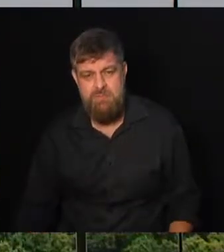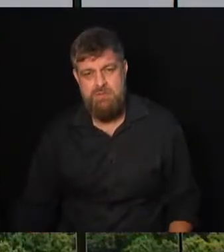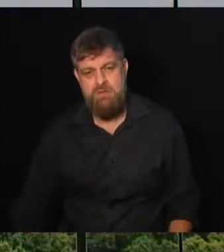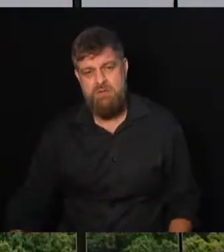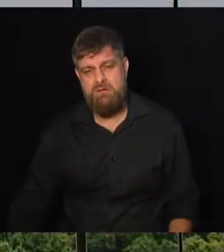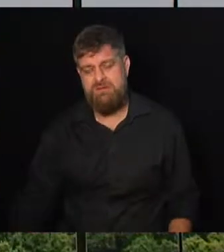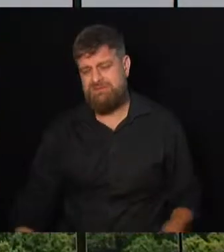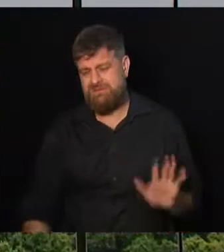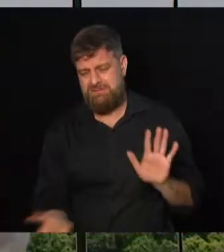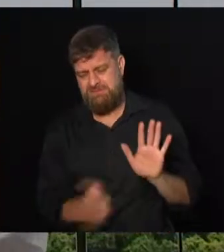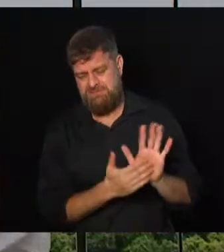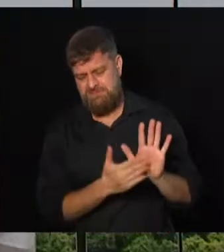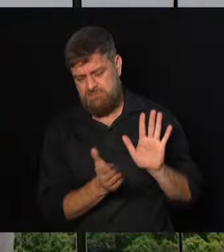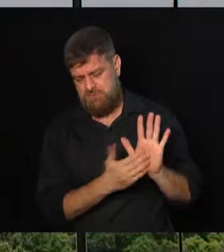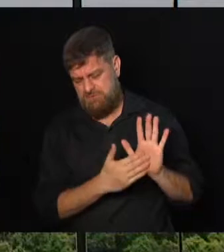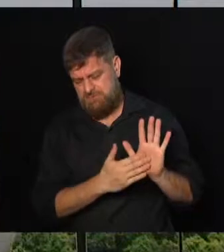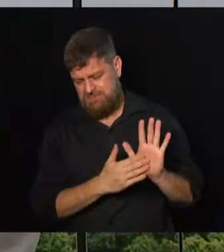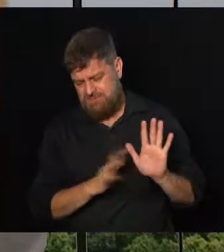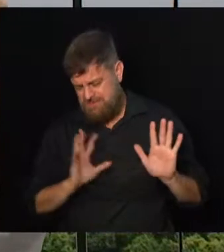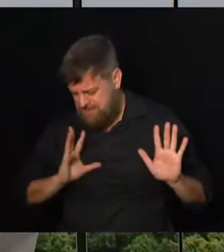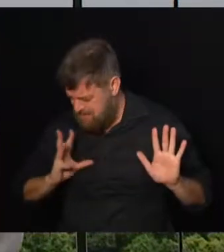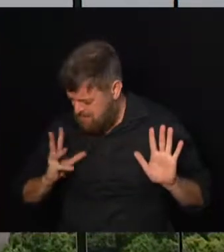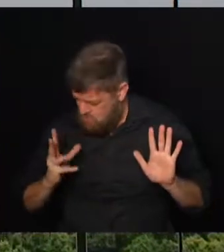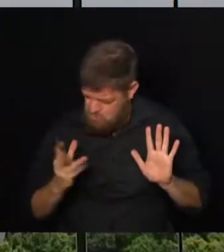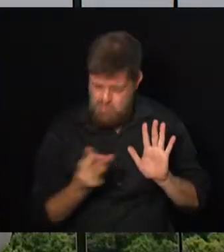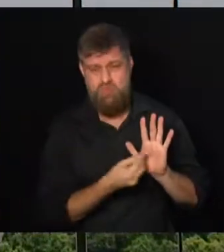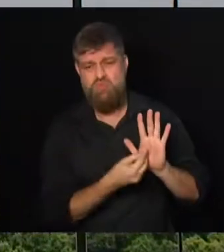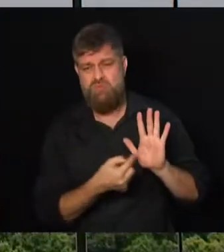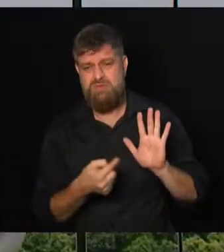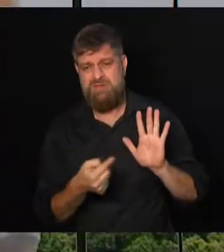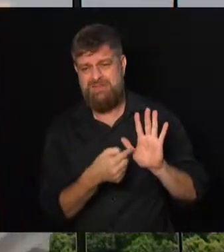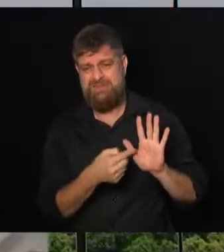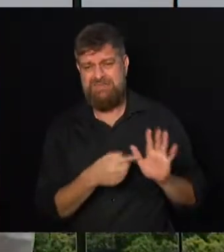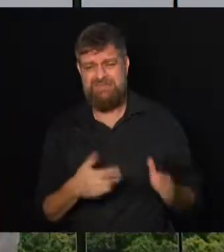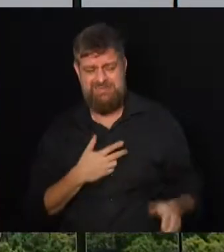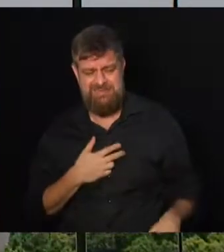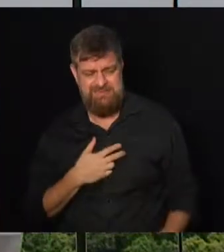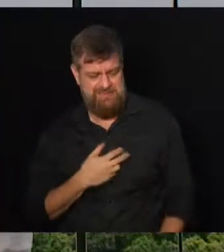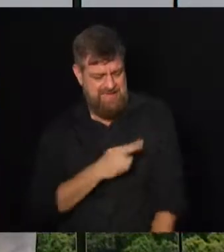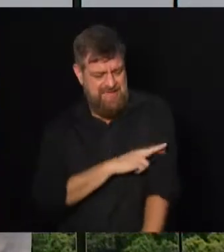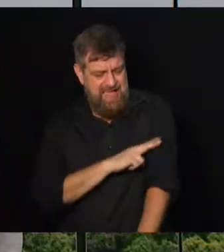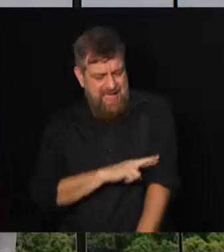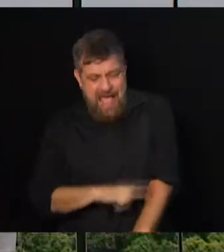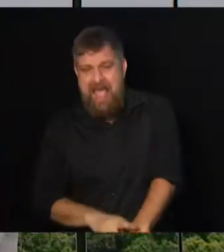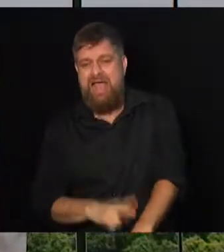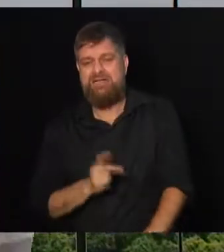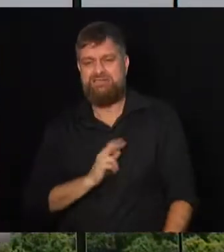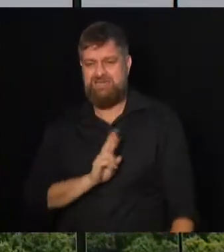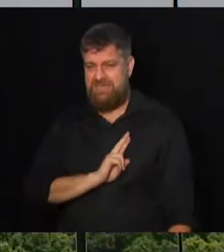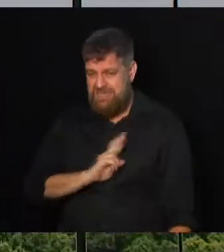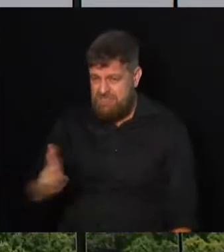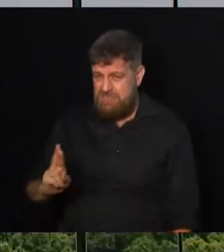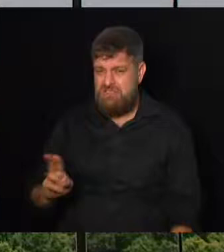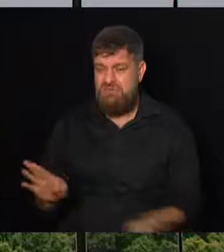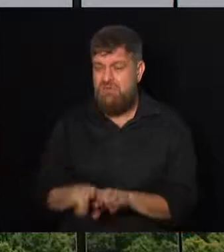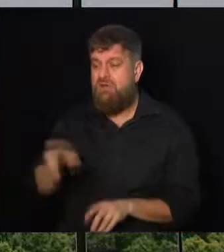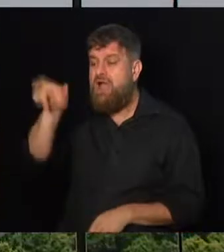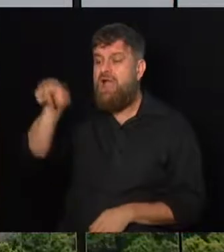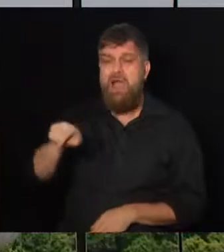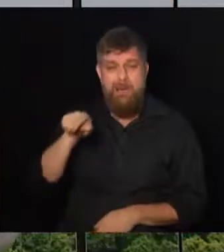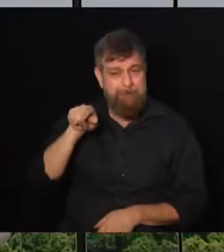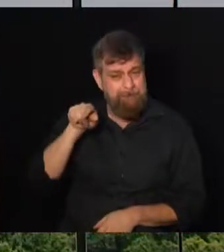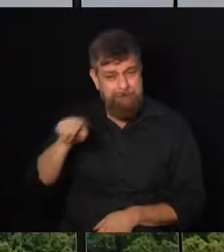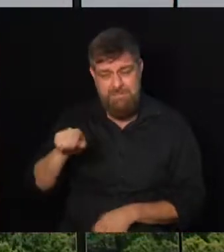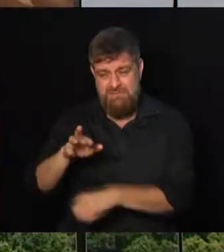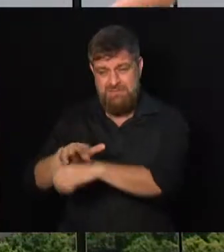as propostas ideológicas, raciais, religiosas, e o paciente que está na